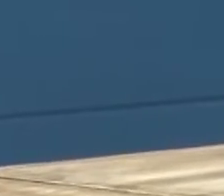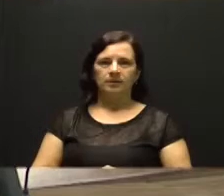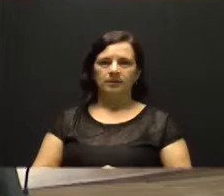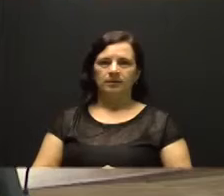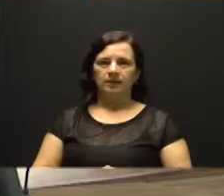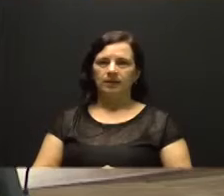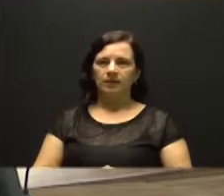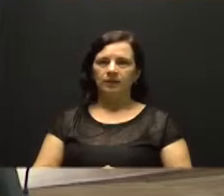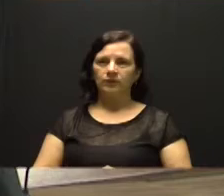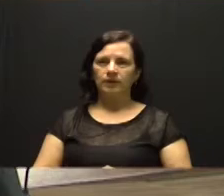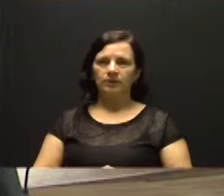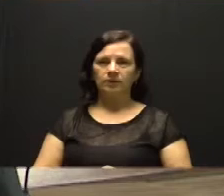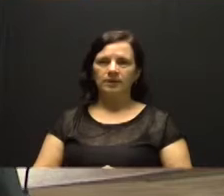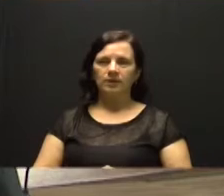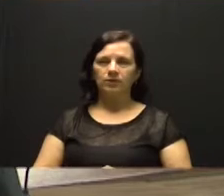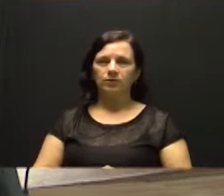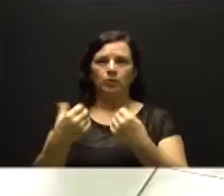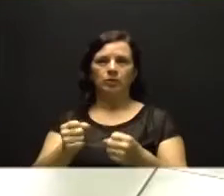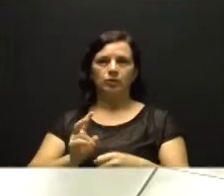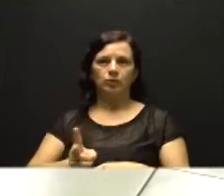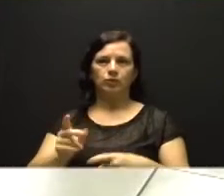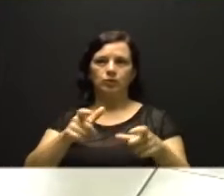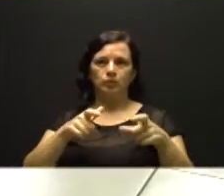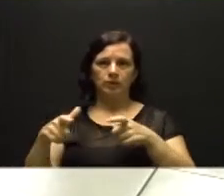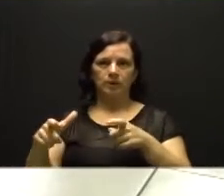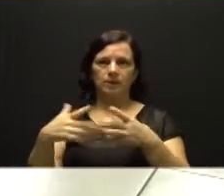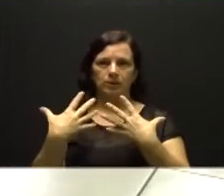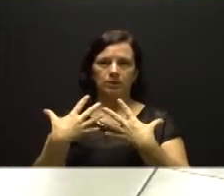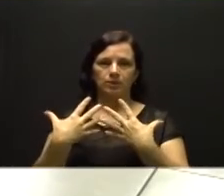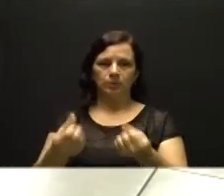Delana, que denomina de utilidade pública a